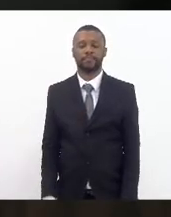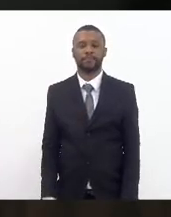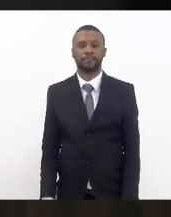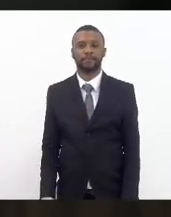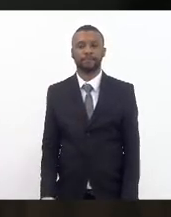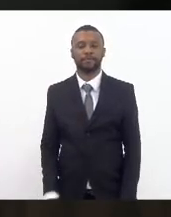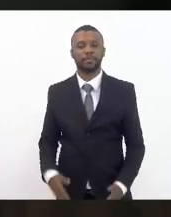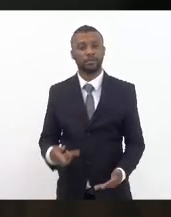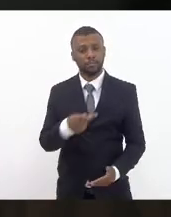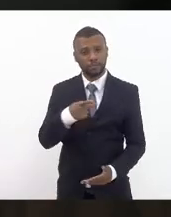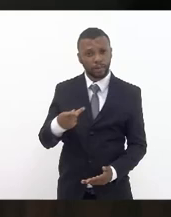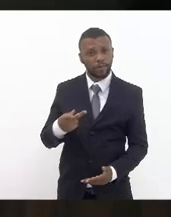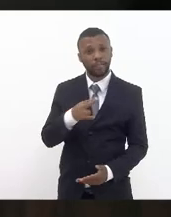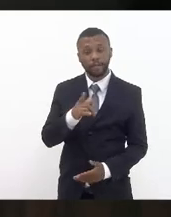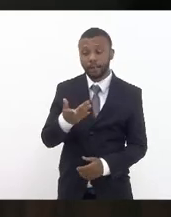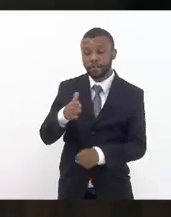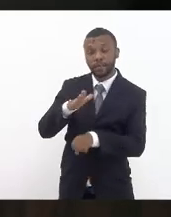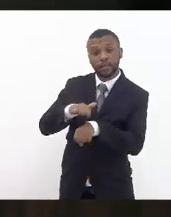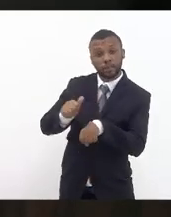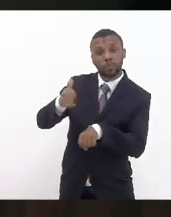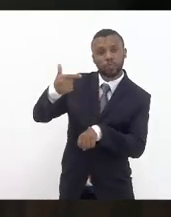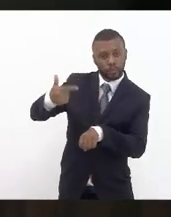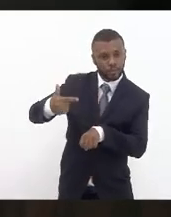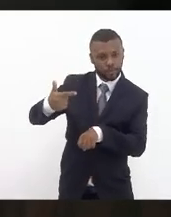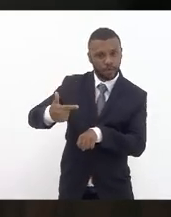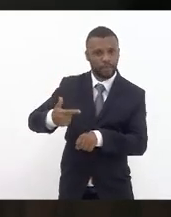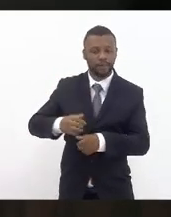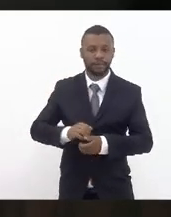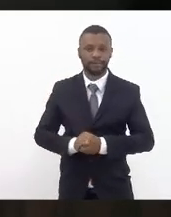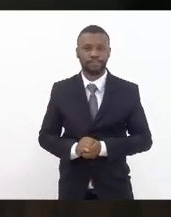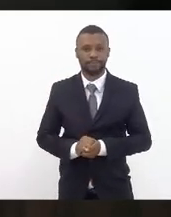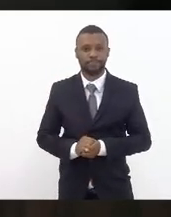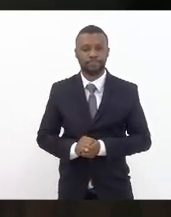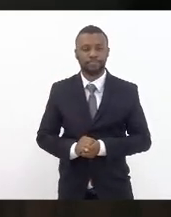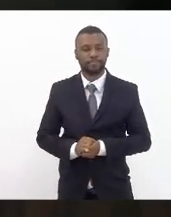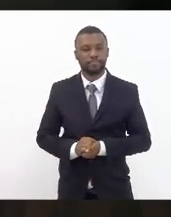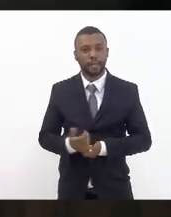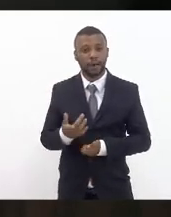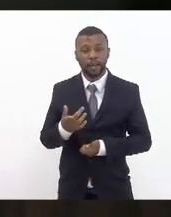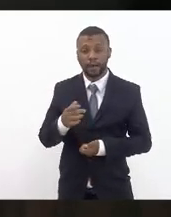Presidência irá proceder à segunda chamada. Alana Passos.